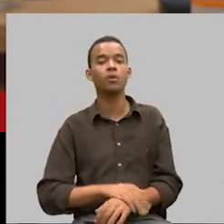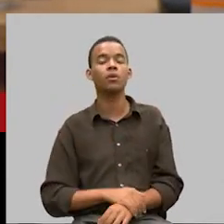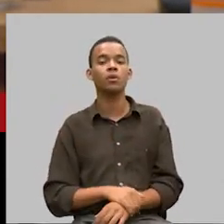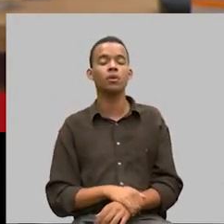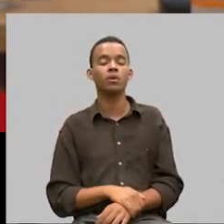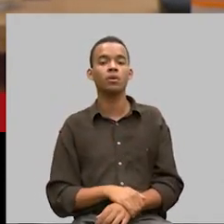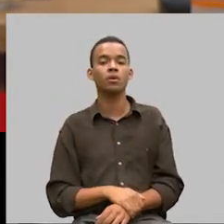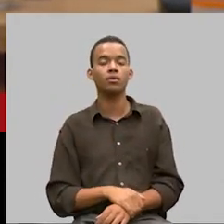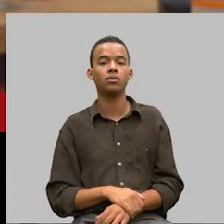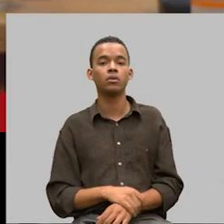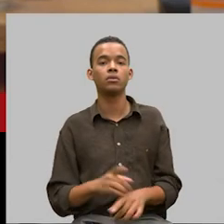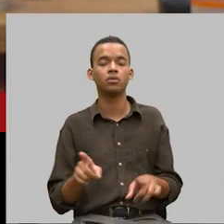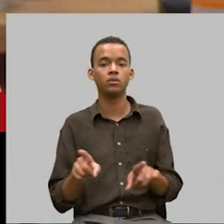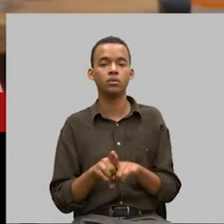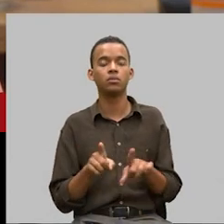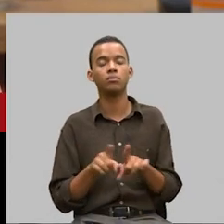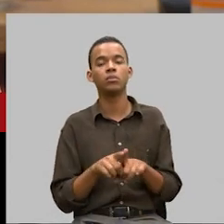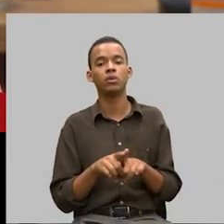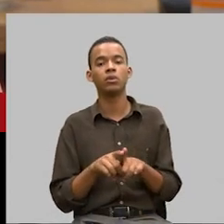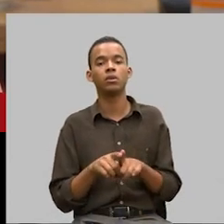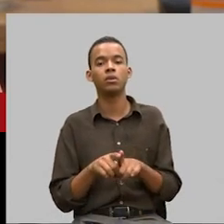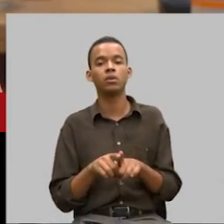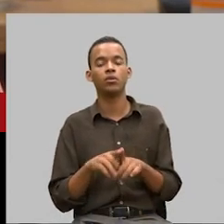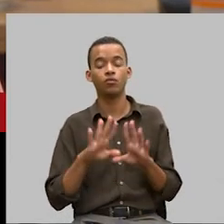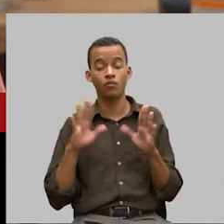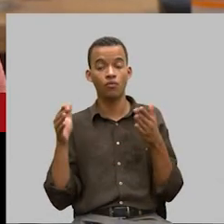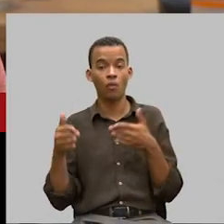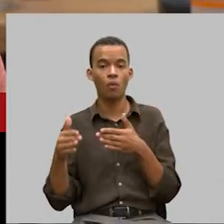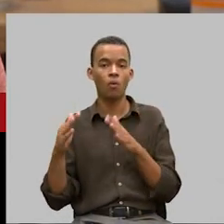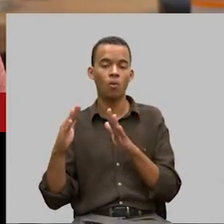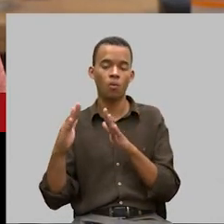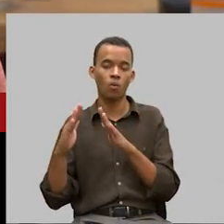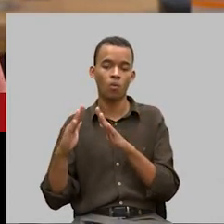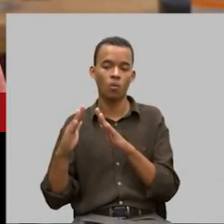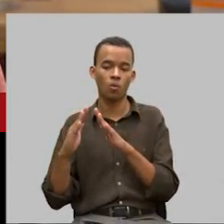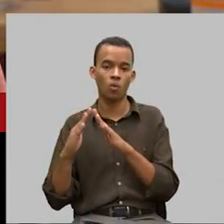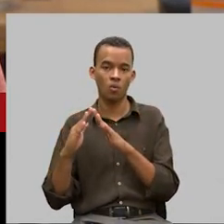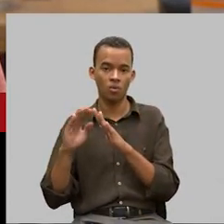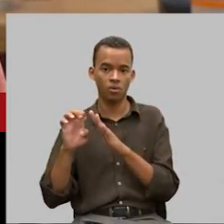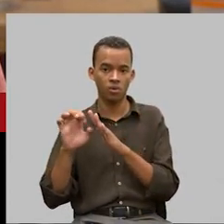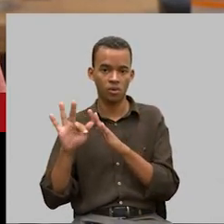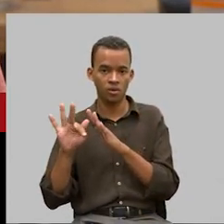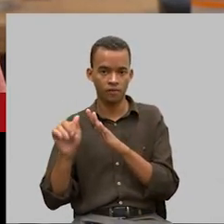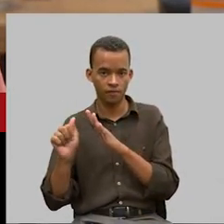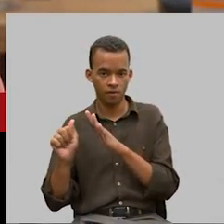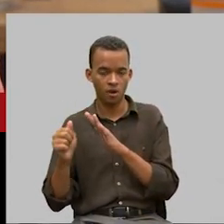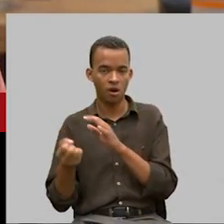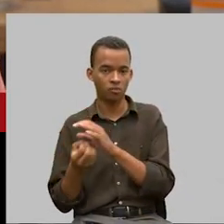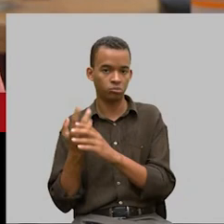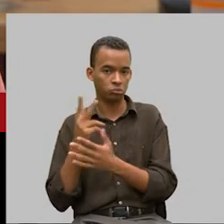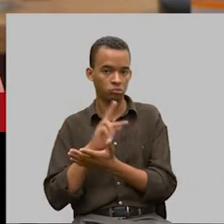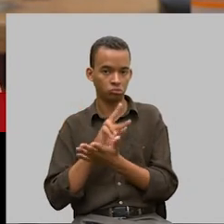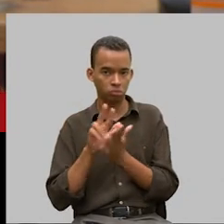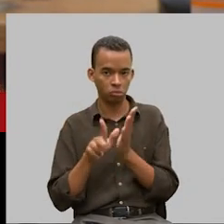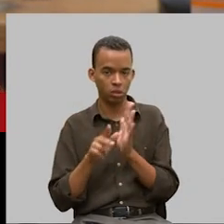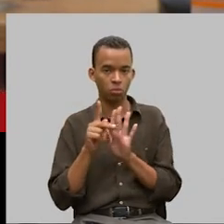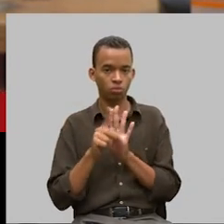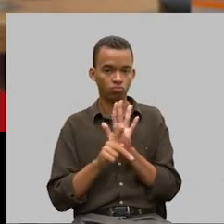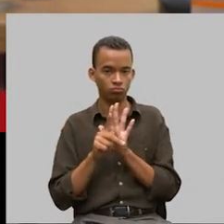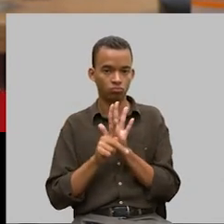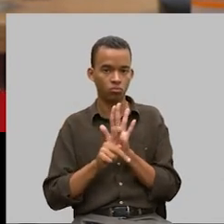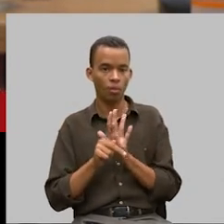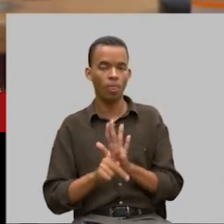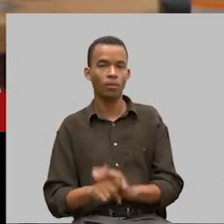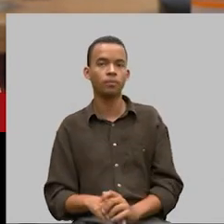também cabendo as efas eh uma outra provocação eh onde e